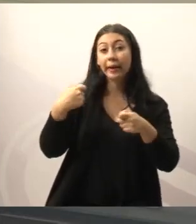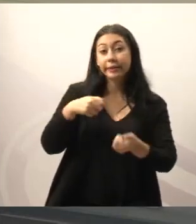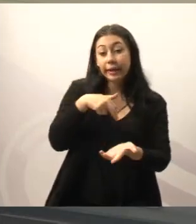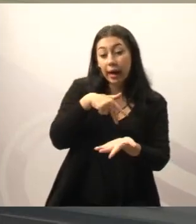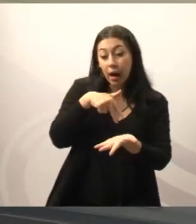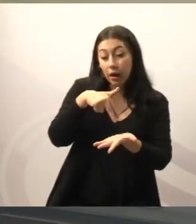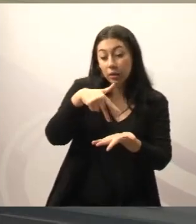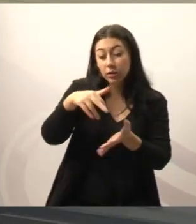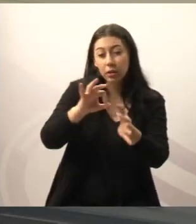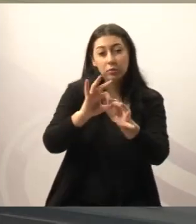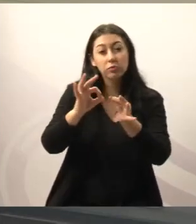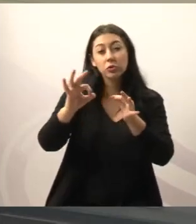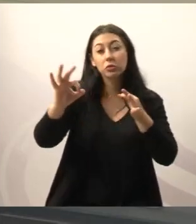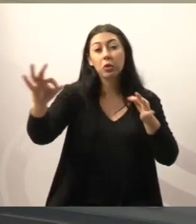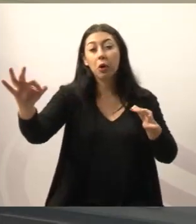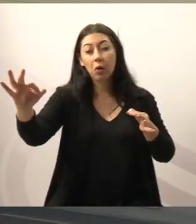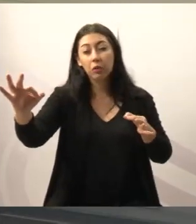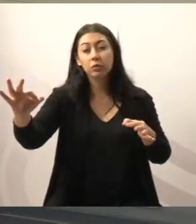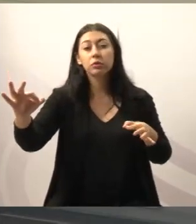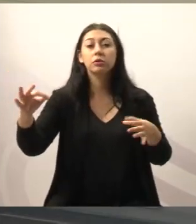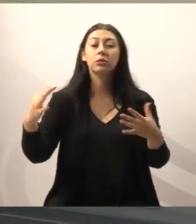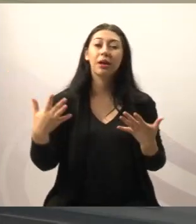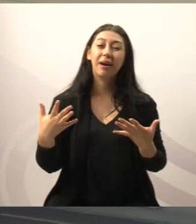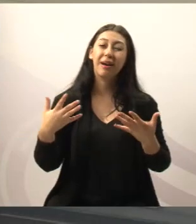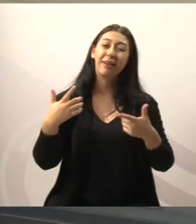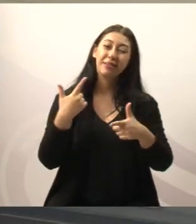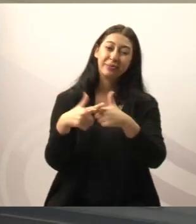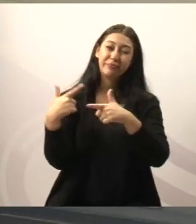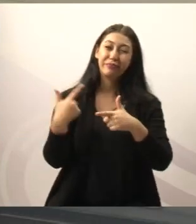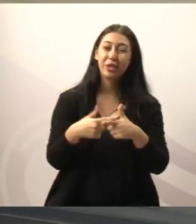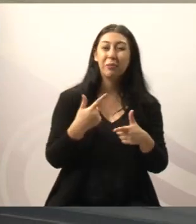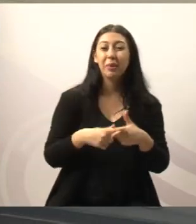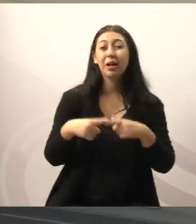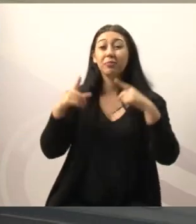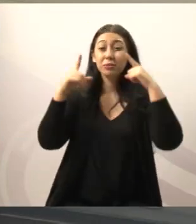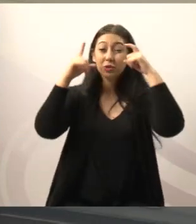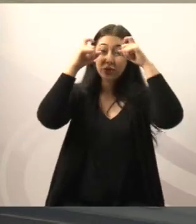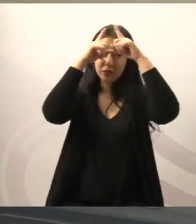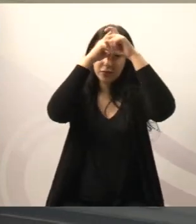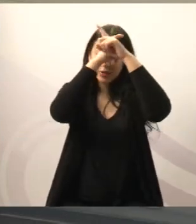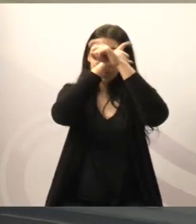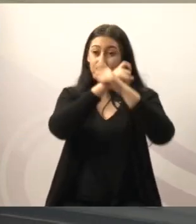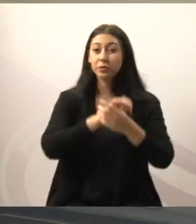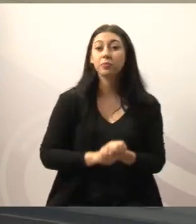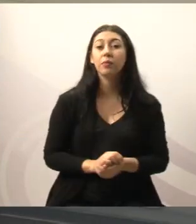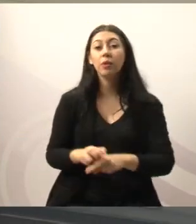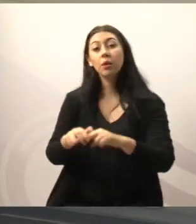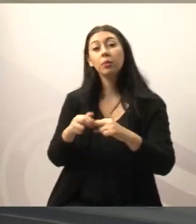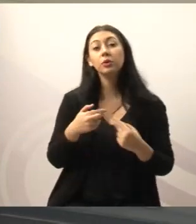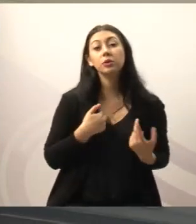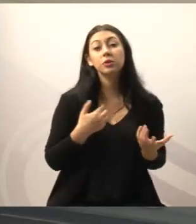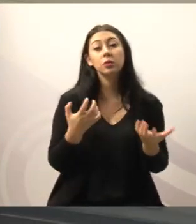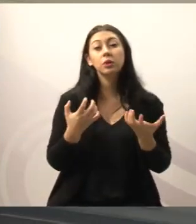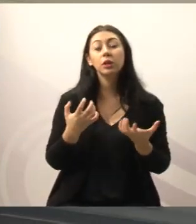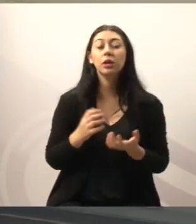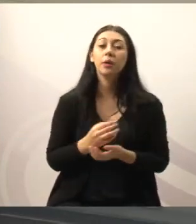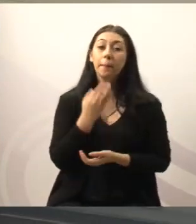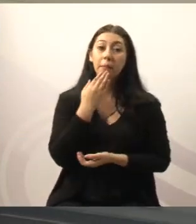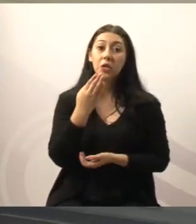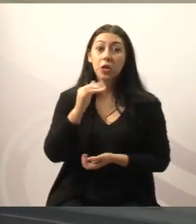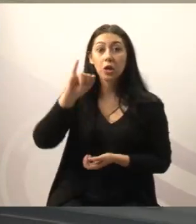a pé aqui na Santa Casa. Então está sendo um transtorno muito grande para os moradores. Então eu gostaria que a